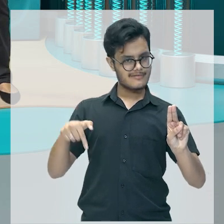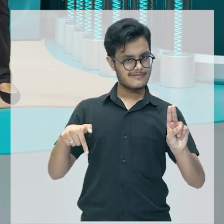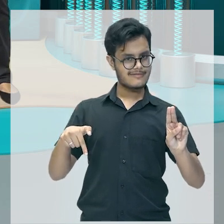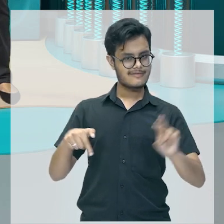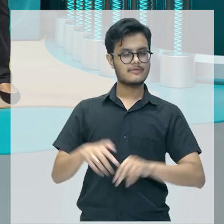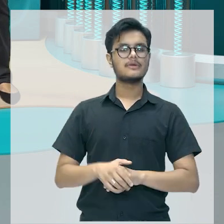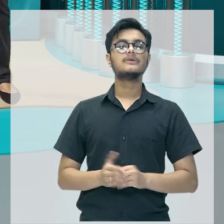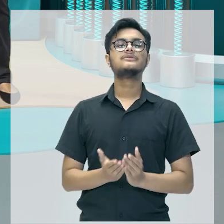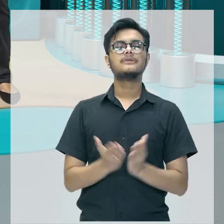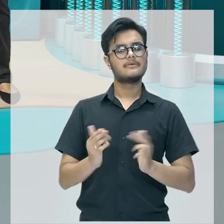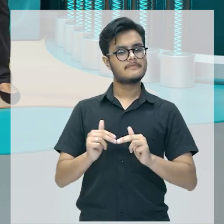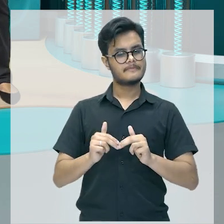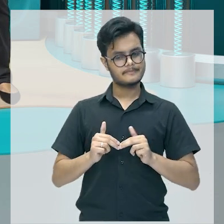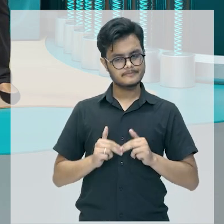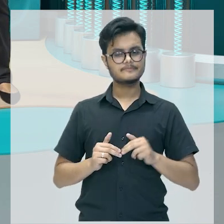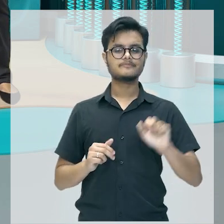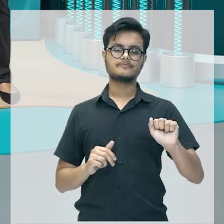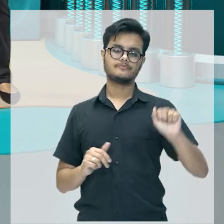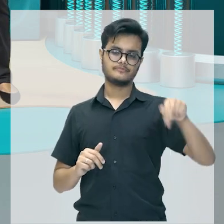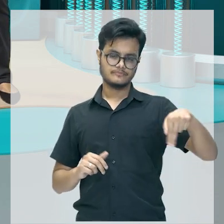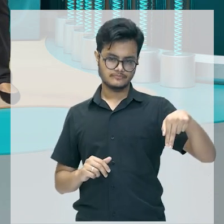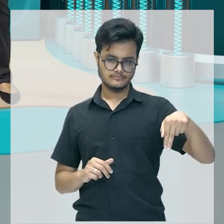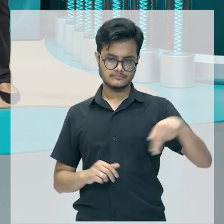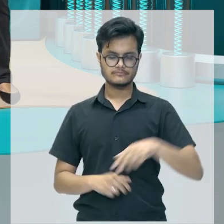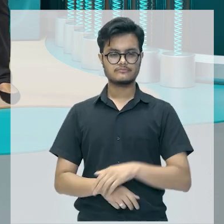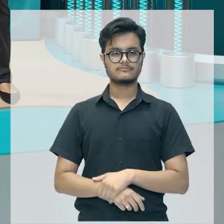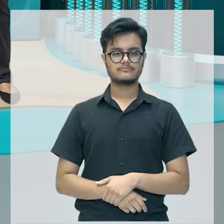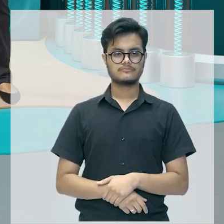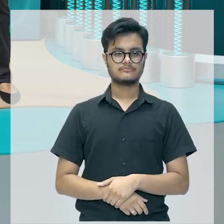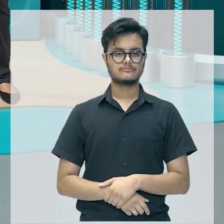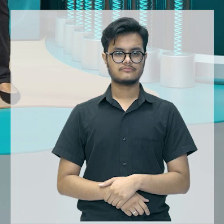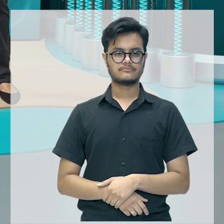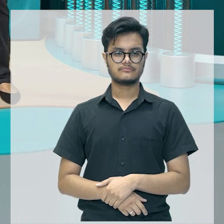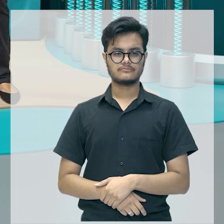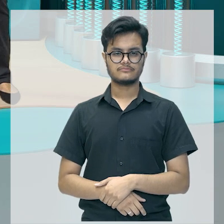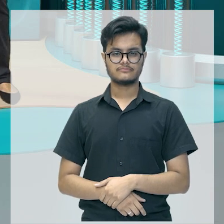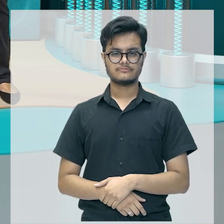Hour. Então, por isso eu estou utilizando o an